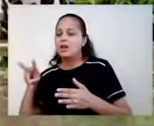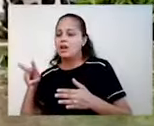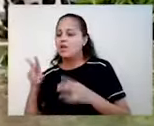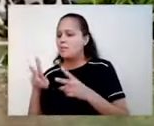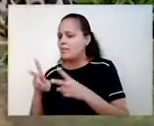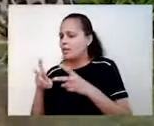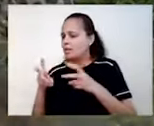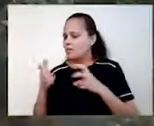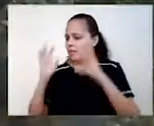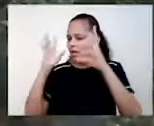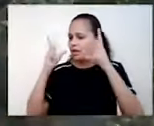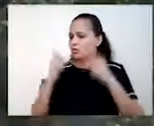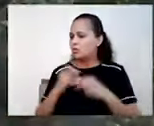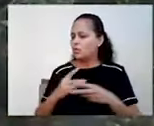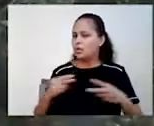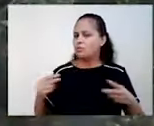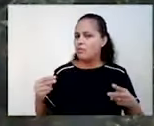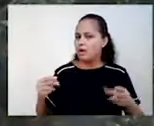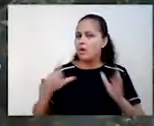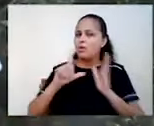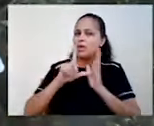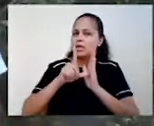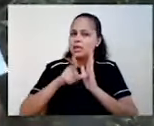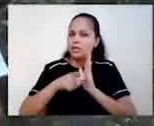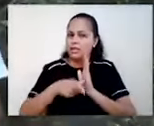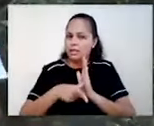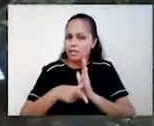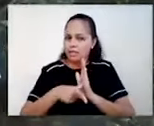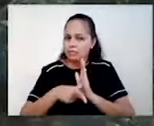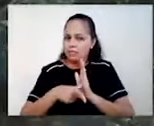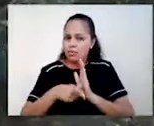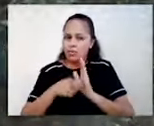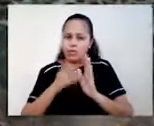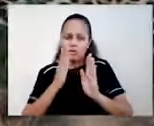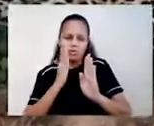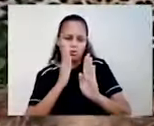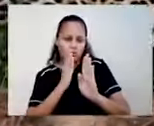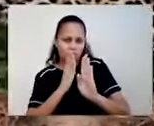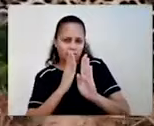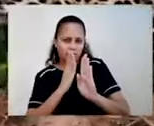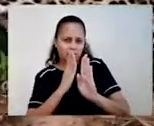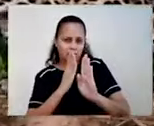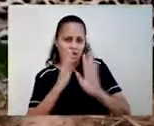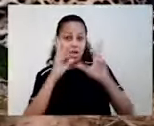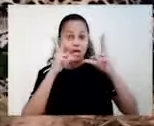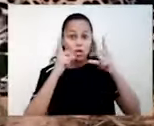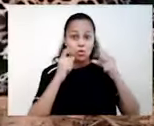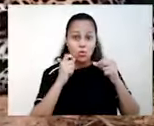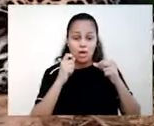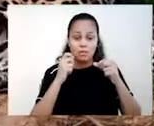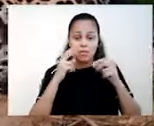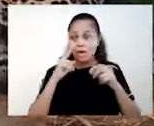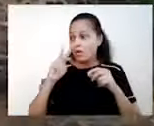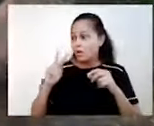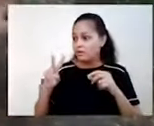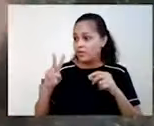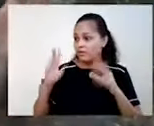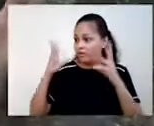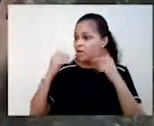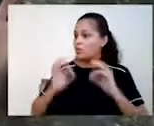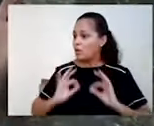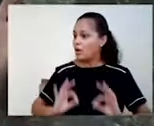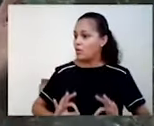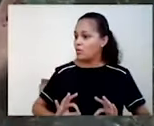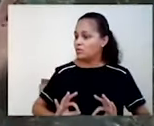a área, percebendo o animal. Depois ela se posiciona num ponto cego, onde o bicho não está vendo, não está percebendo